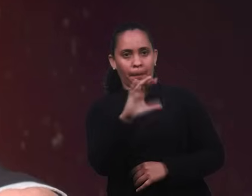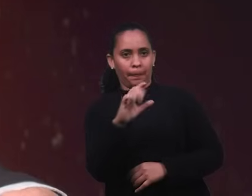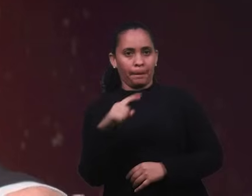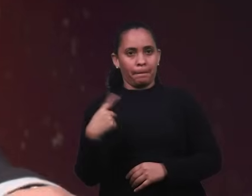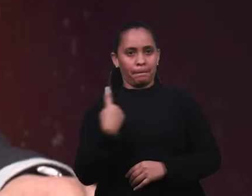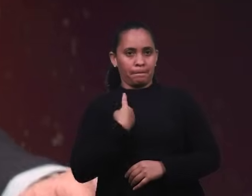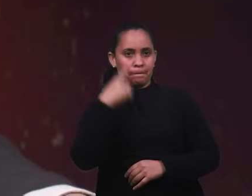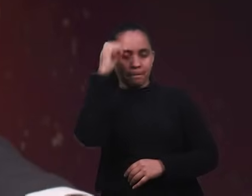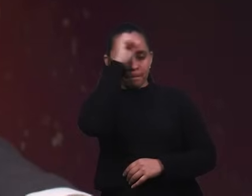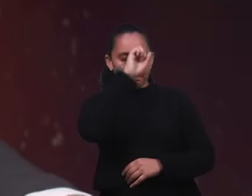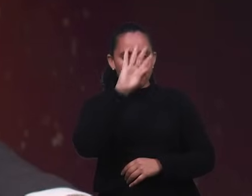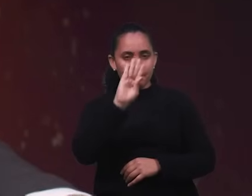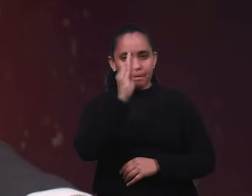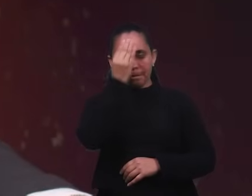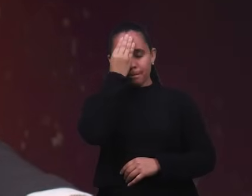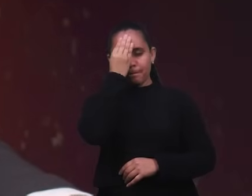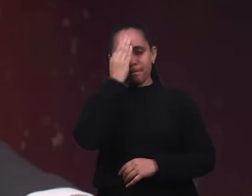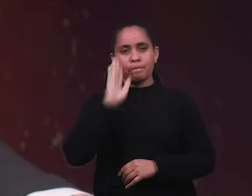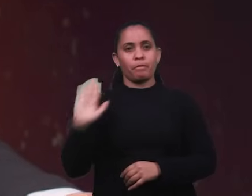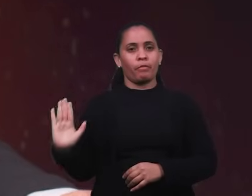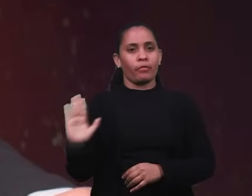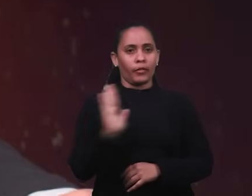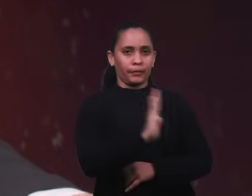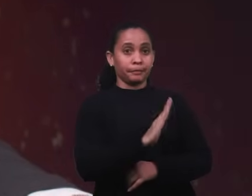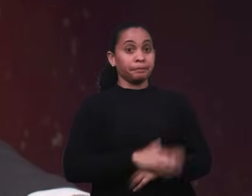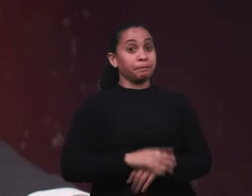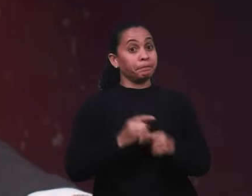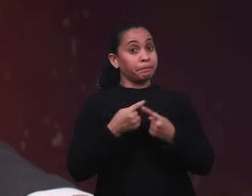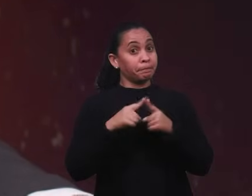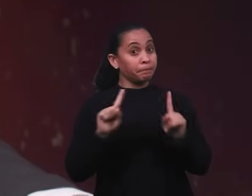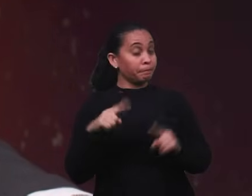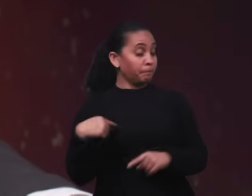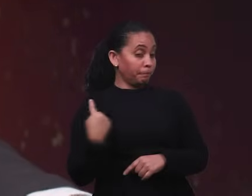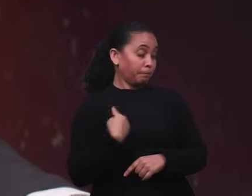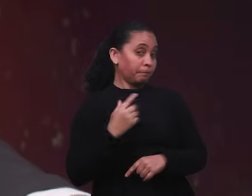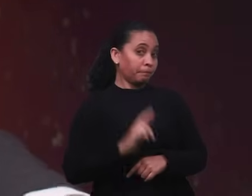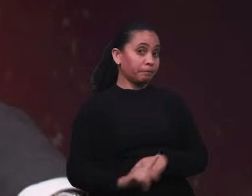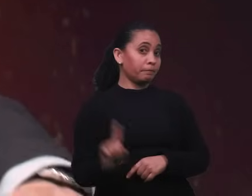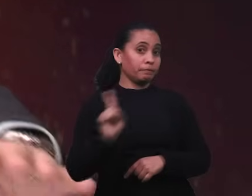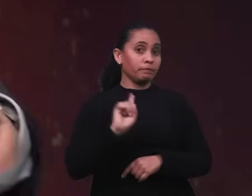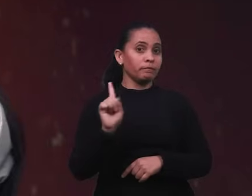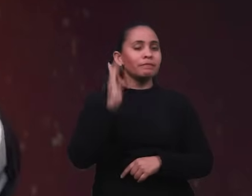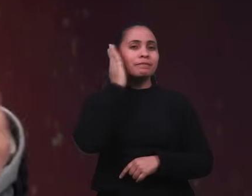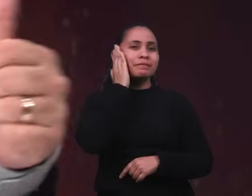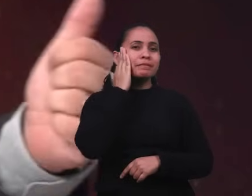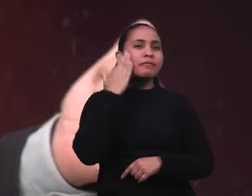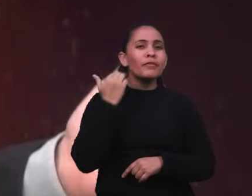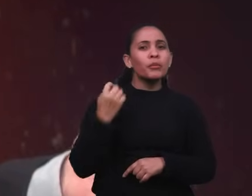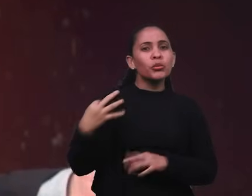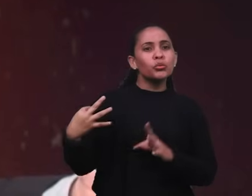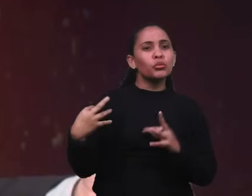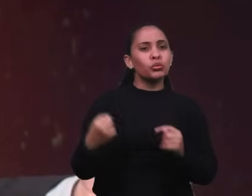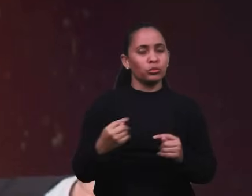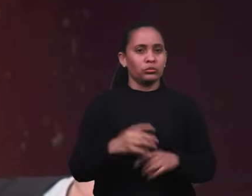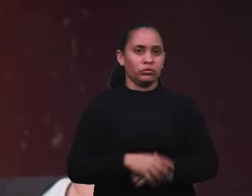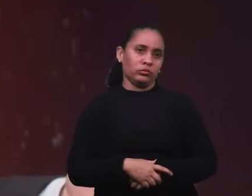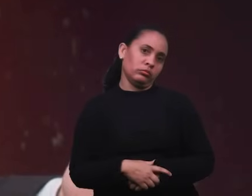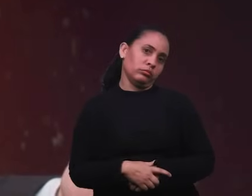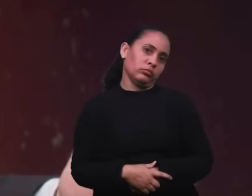a capacidade de memorizar algumas coisas, né? Mas nós não temos a capacidade total de saber de tudo aquilo que